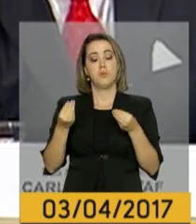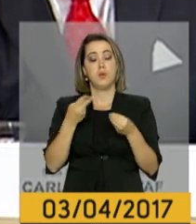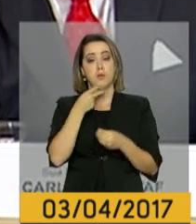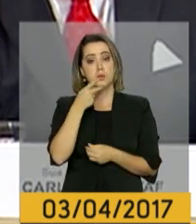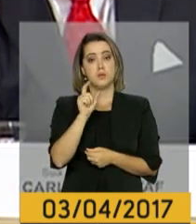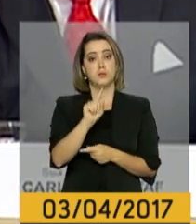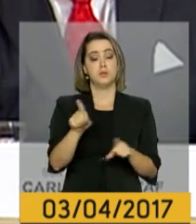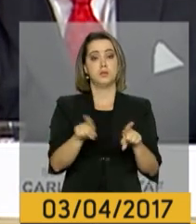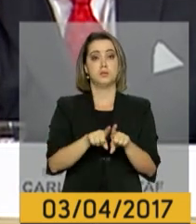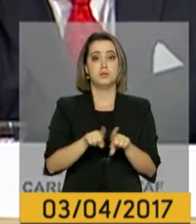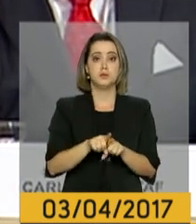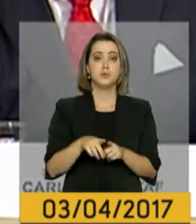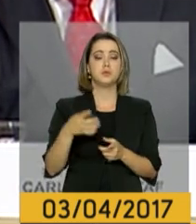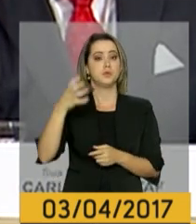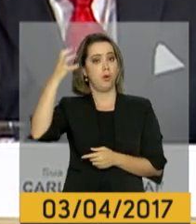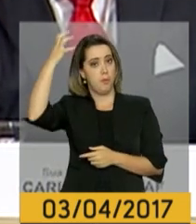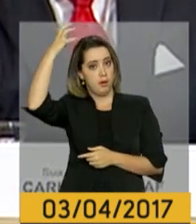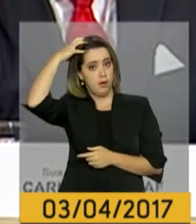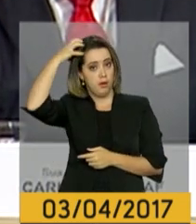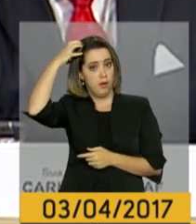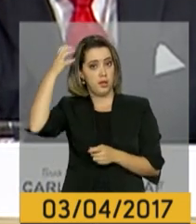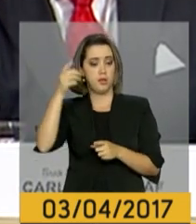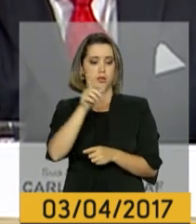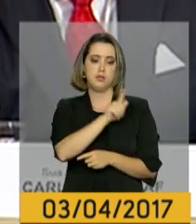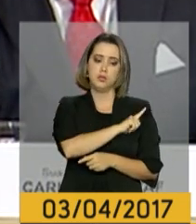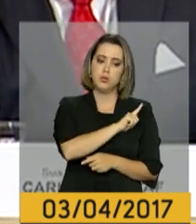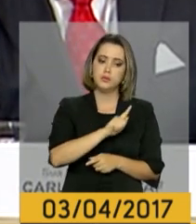acrescentar, Majestade e Governador,